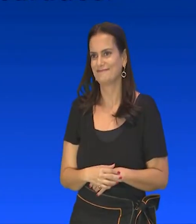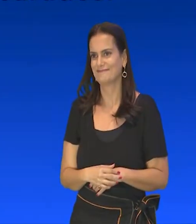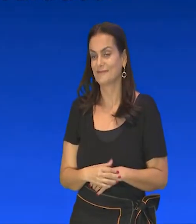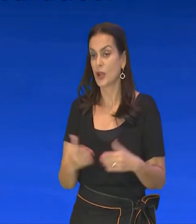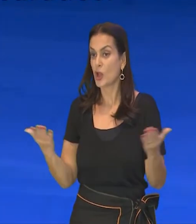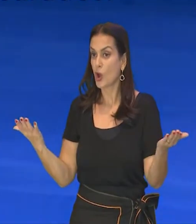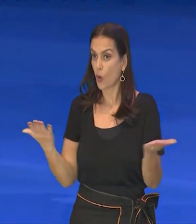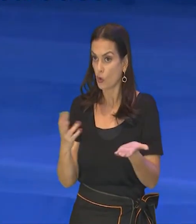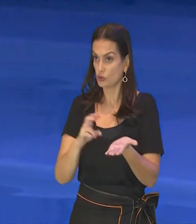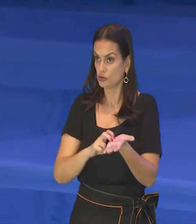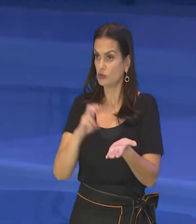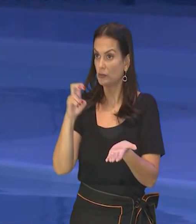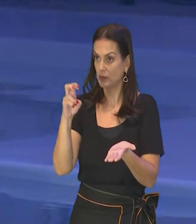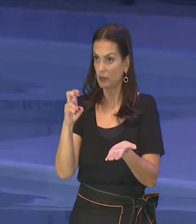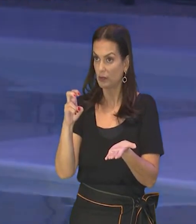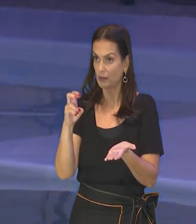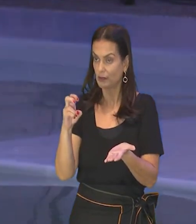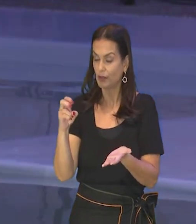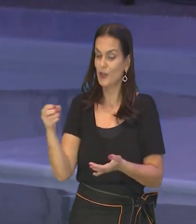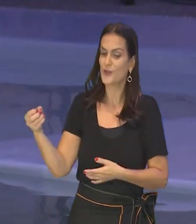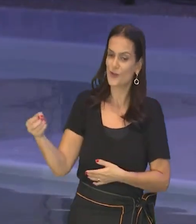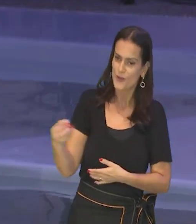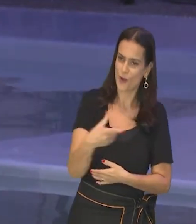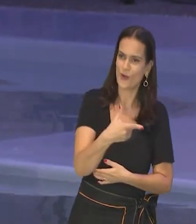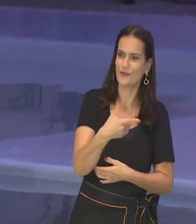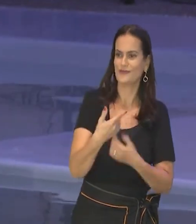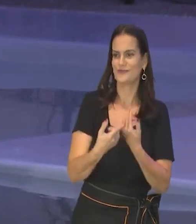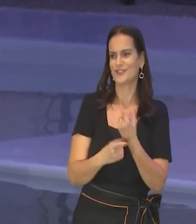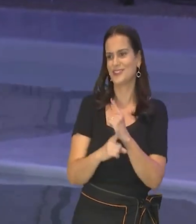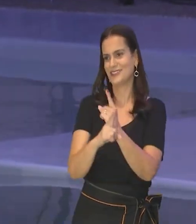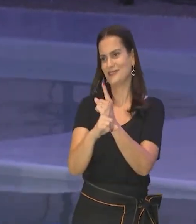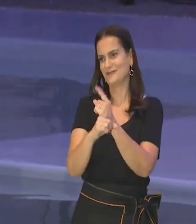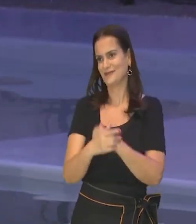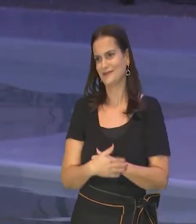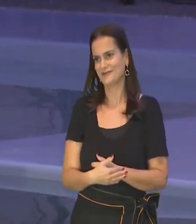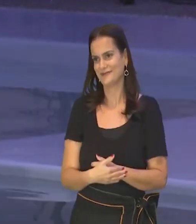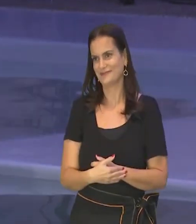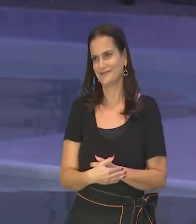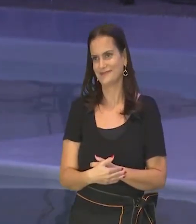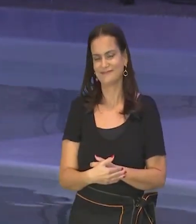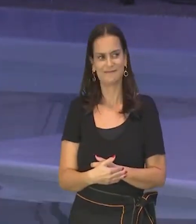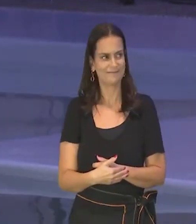Hoje pela manhã nós estamos recebendo novos discípulos.